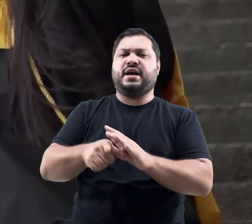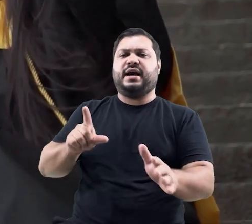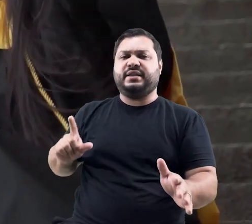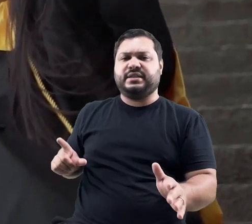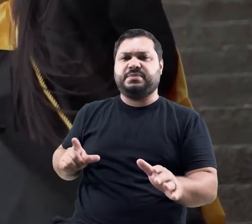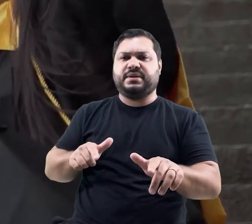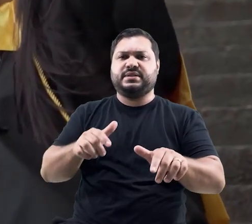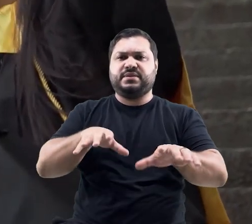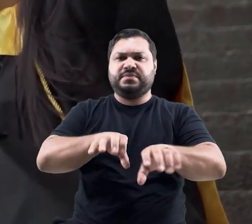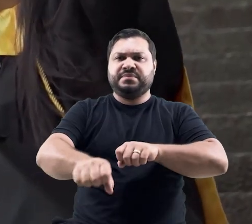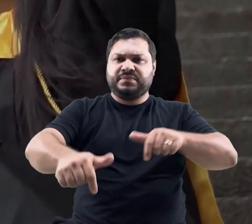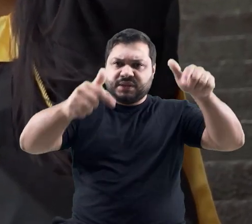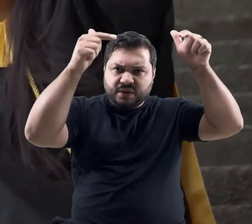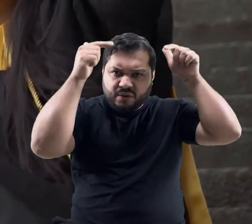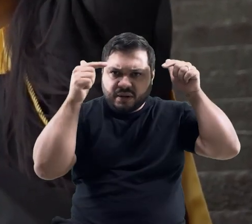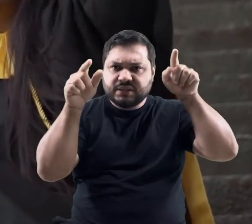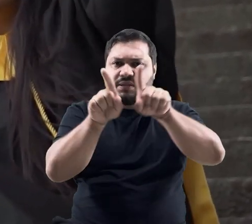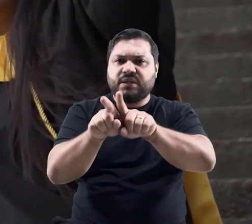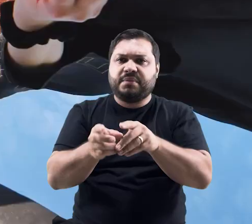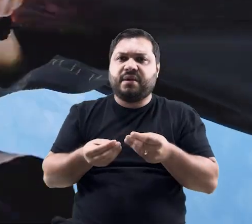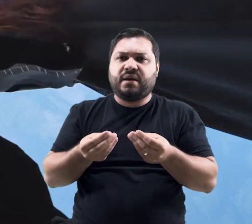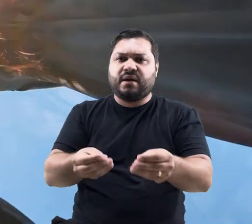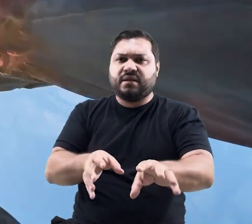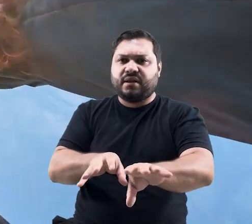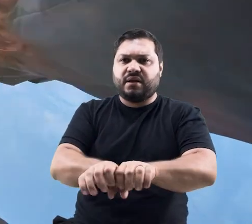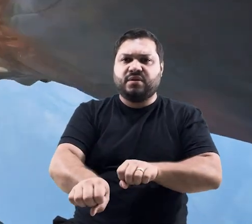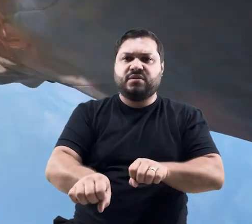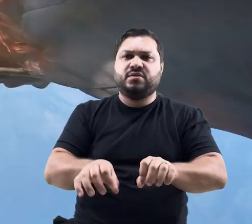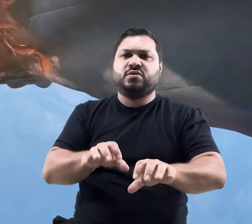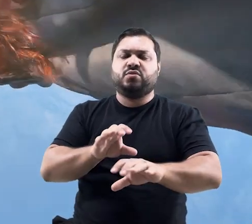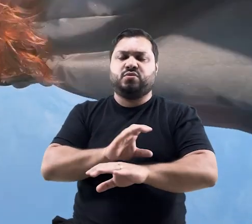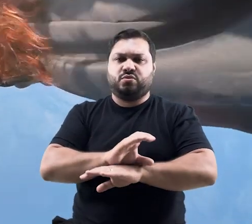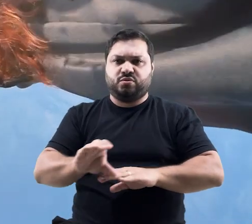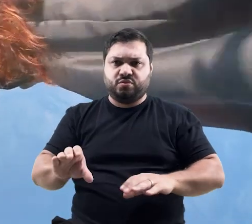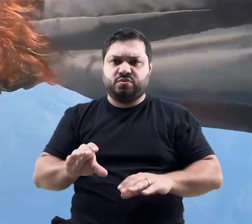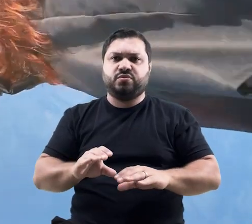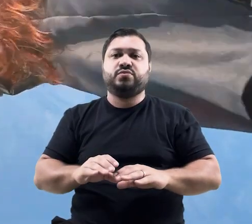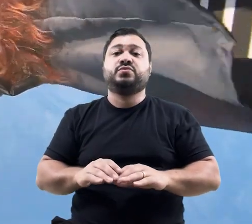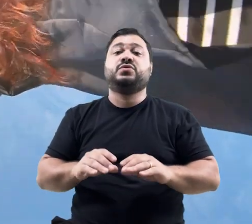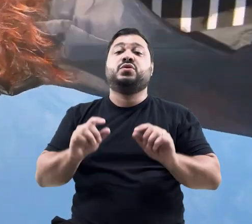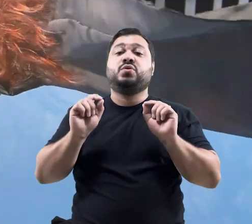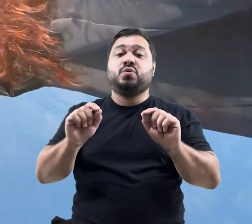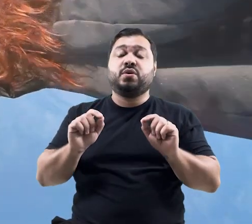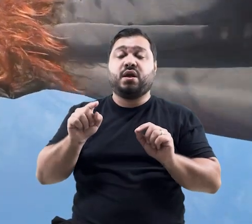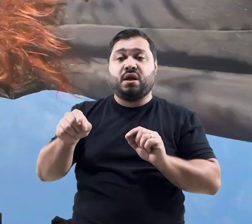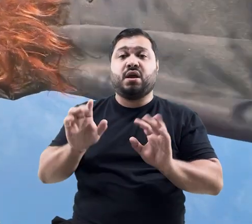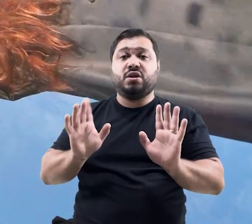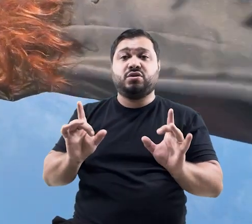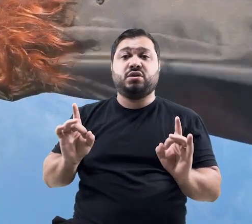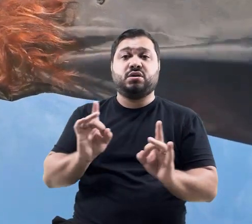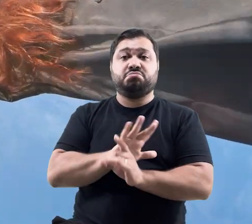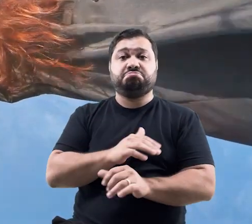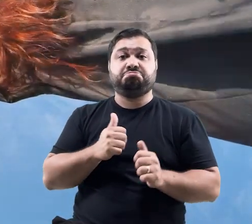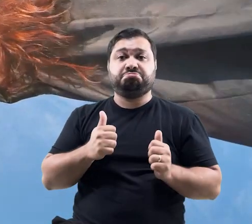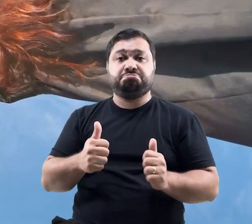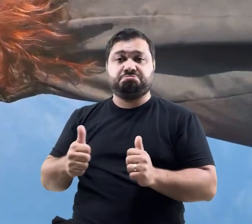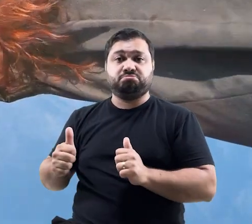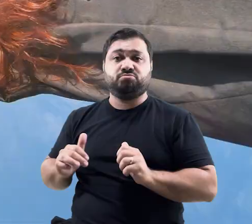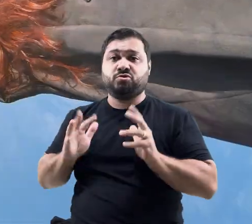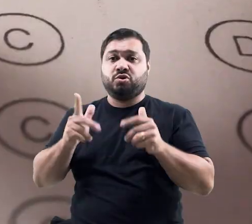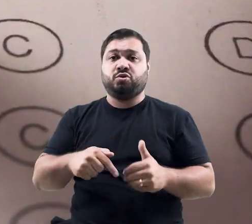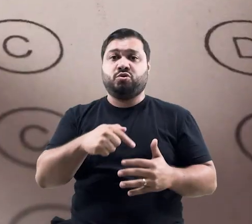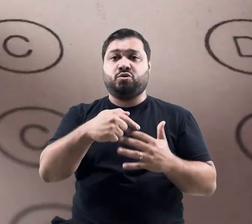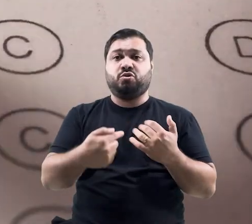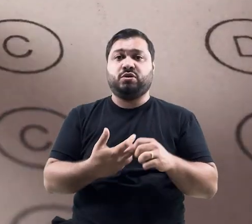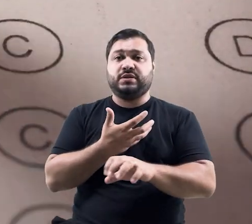a antecipação da colação de grau e a entrega do certificado de conclusão do curso, tendo em vista que ele concluiu com